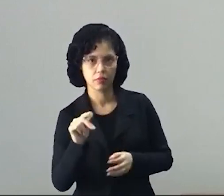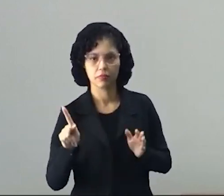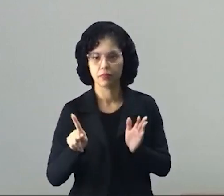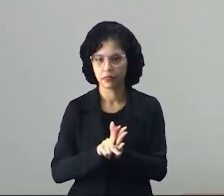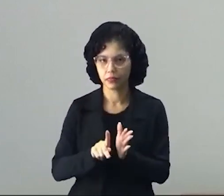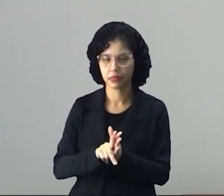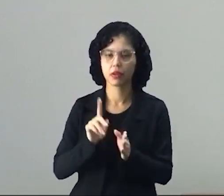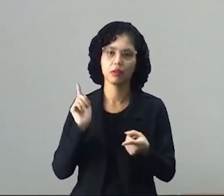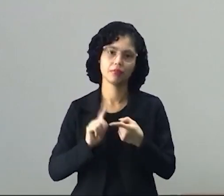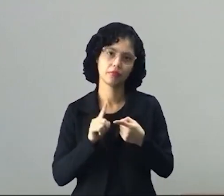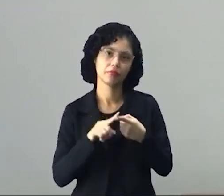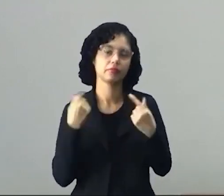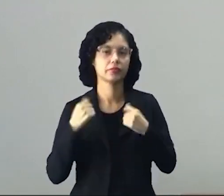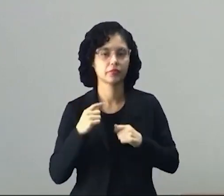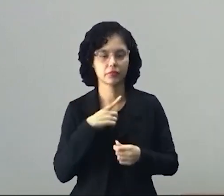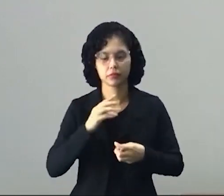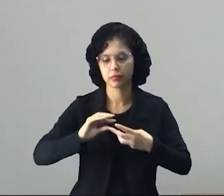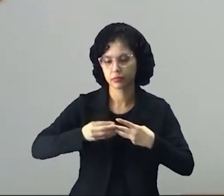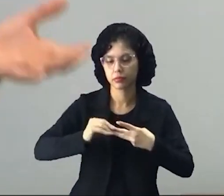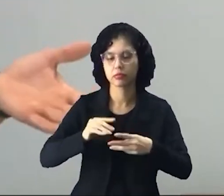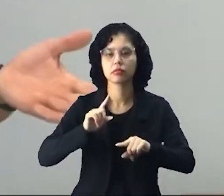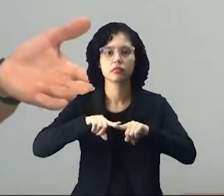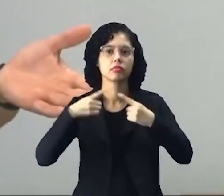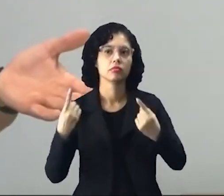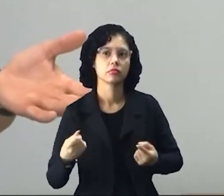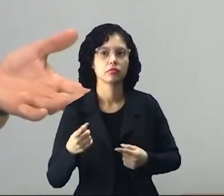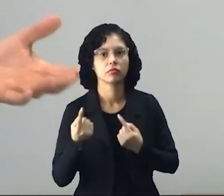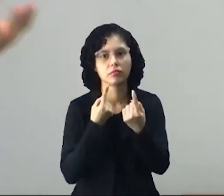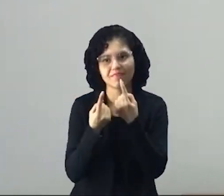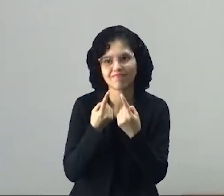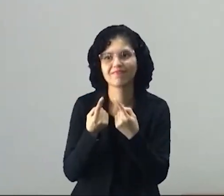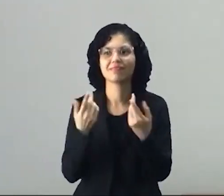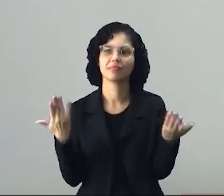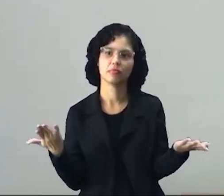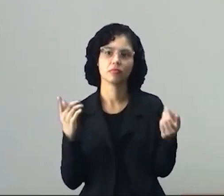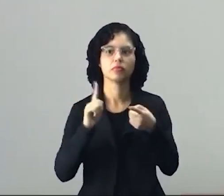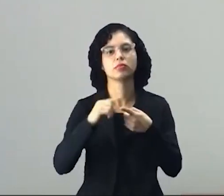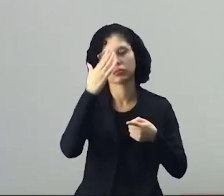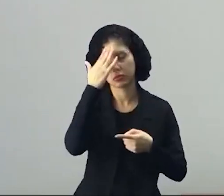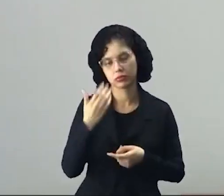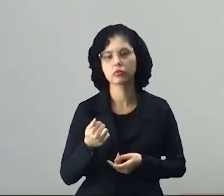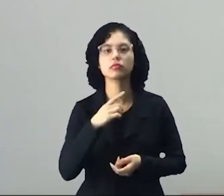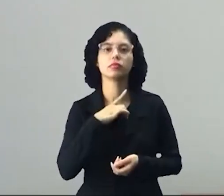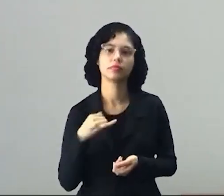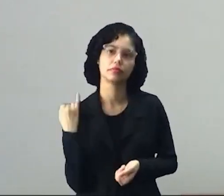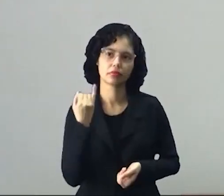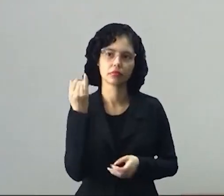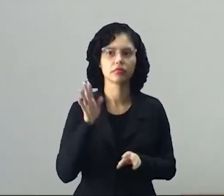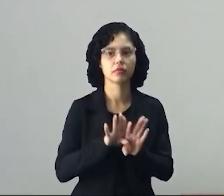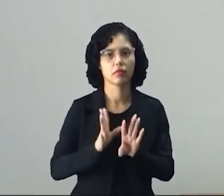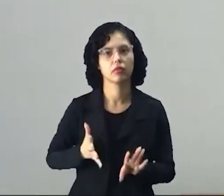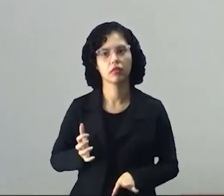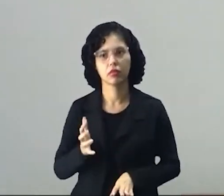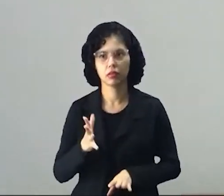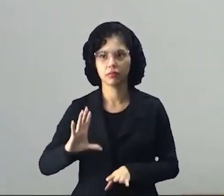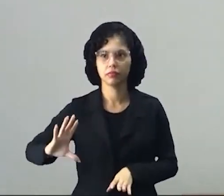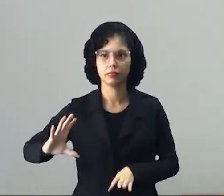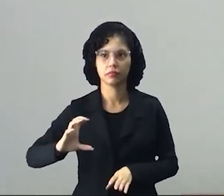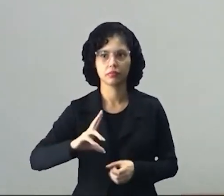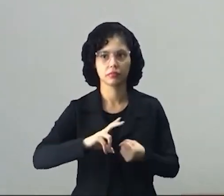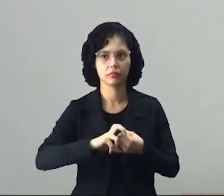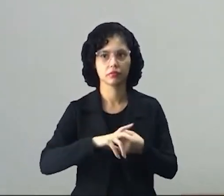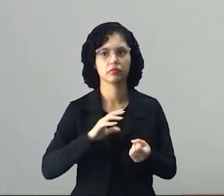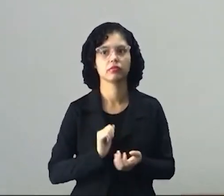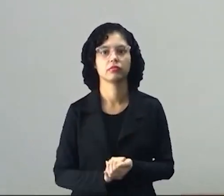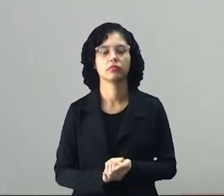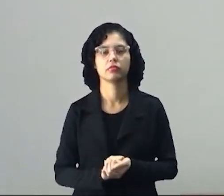porque para ser um organismo tem que estar dentro de uma célula, mas a gente não discute mais isso, né, porque a gente sabe que o vírus tem muita importância. Mas como